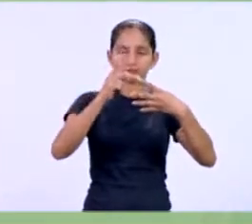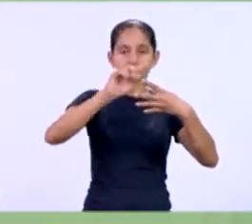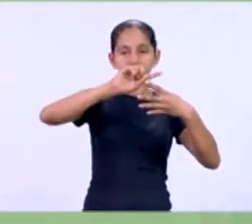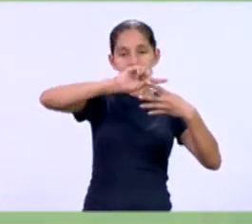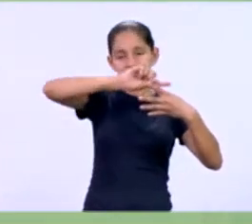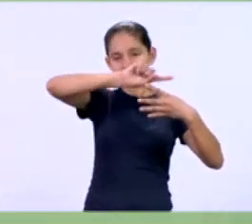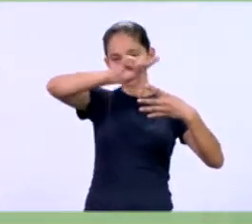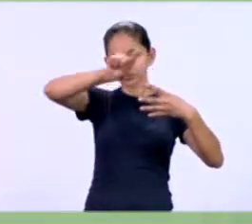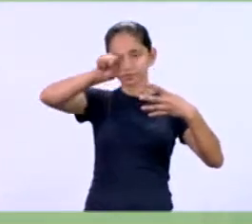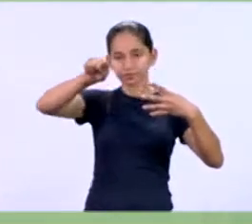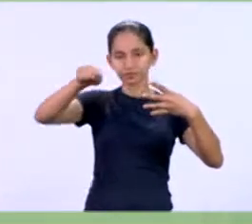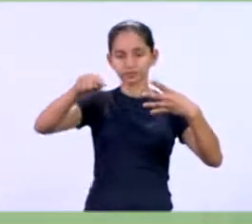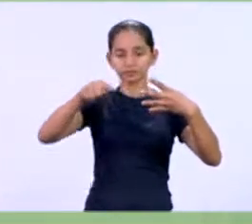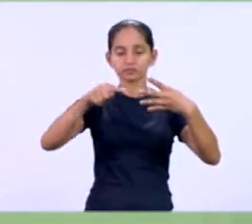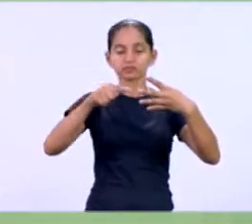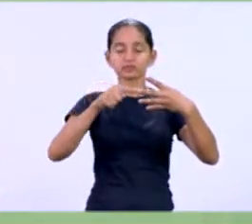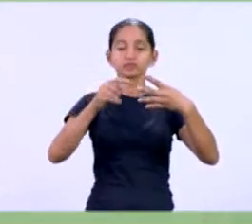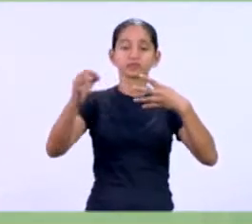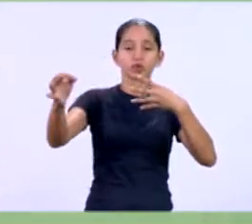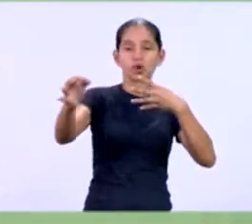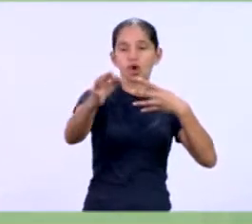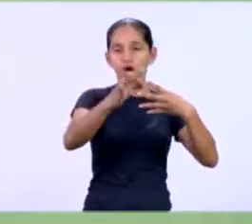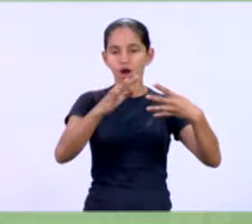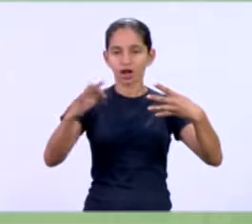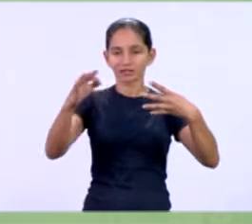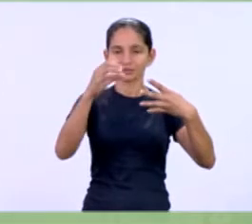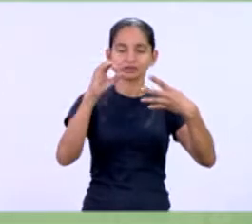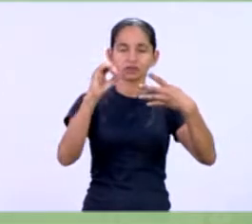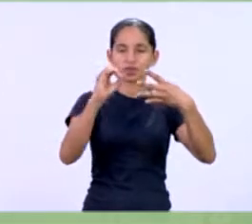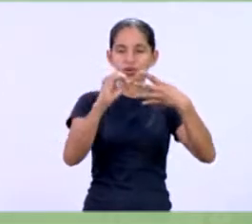à organização, representado pelo O,